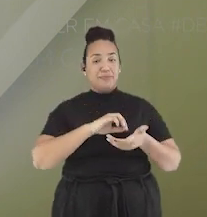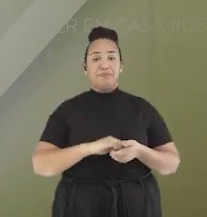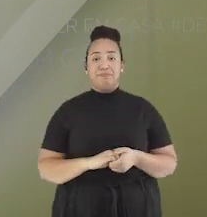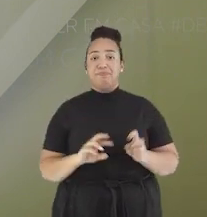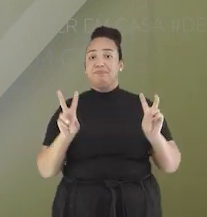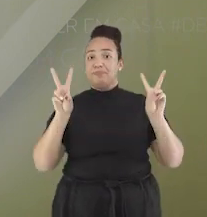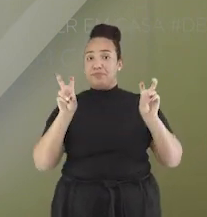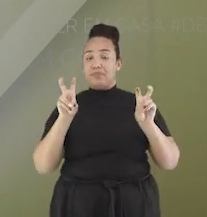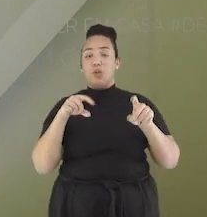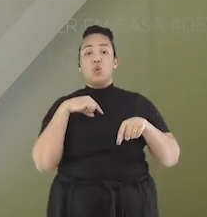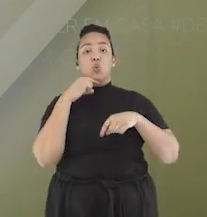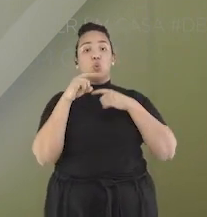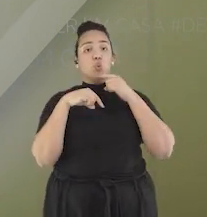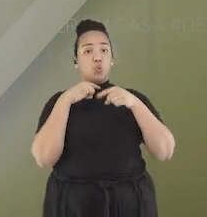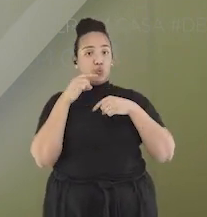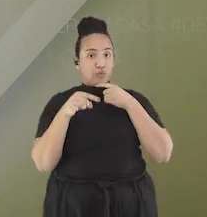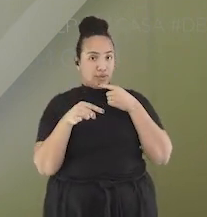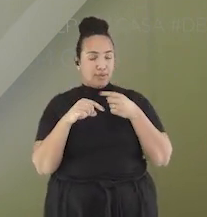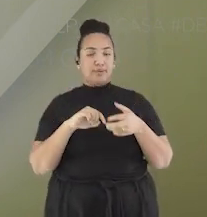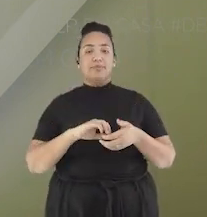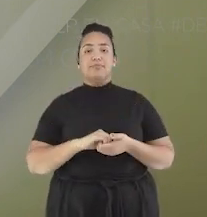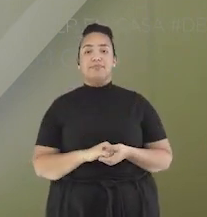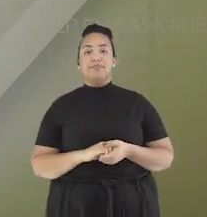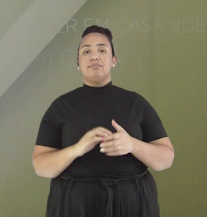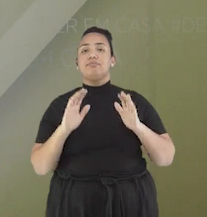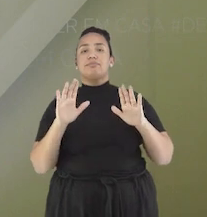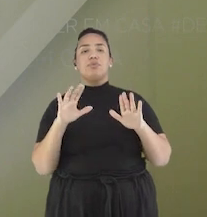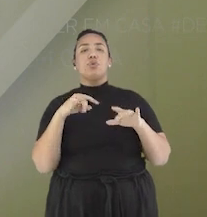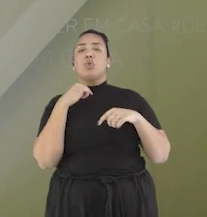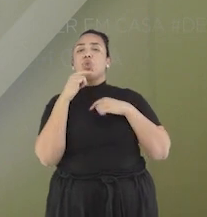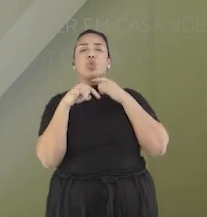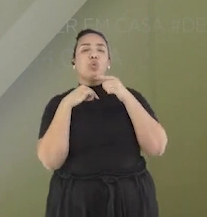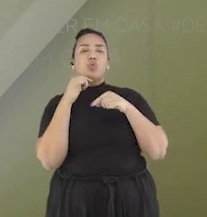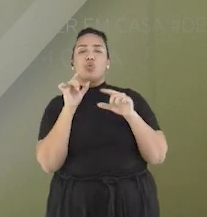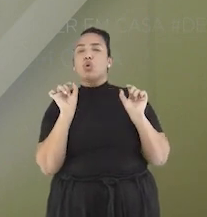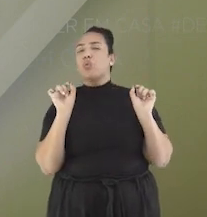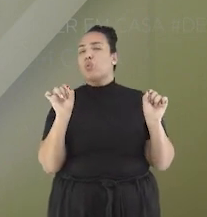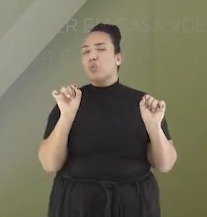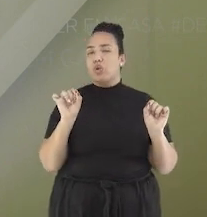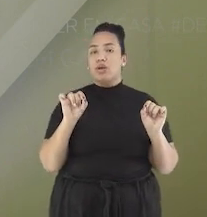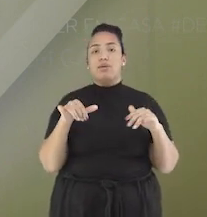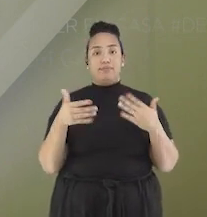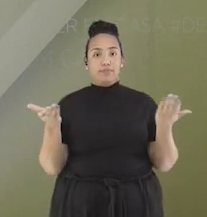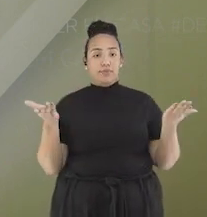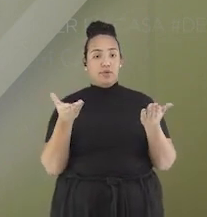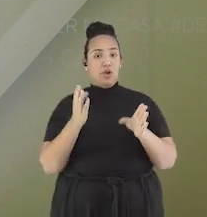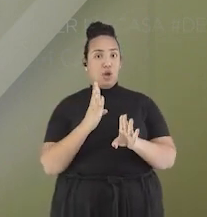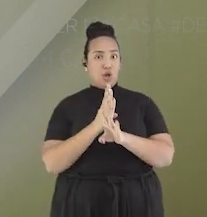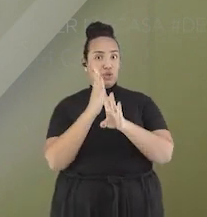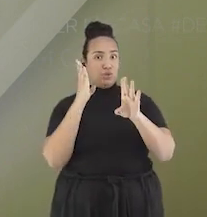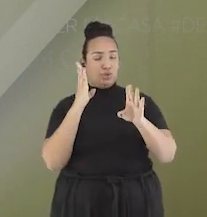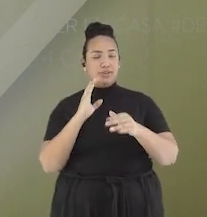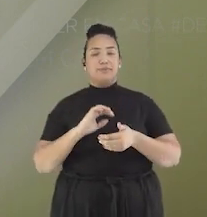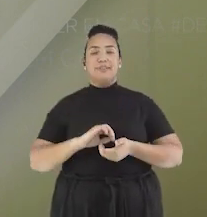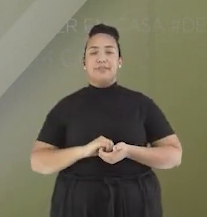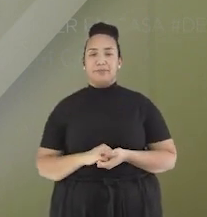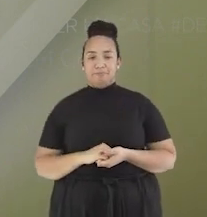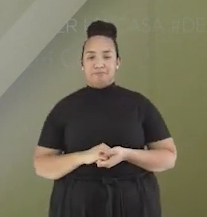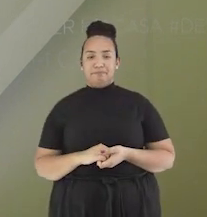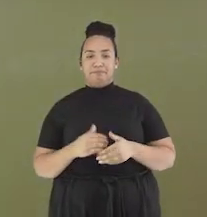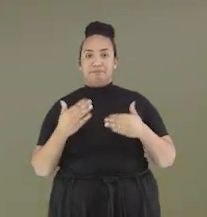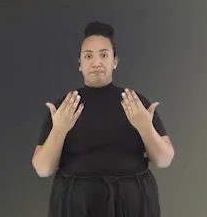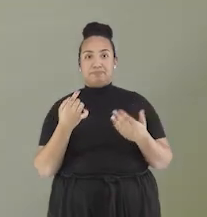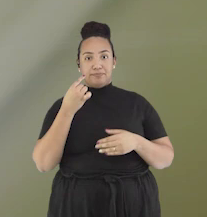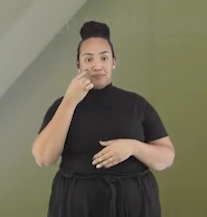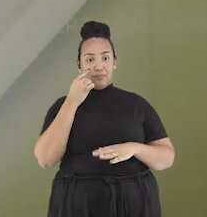do texto. O título é dúvida. Mas dúvida sobre o quê? Vamos então